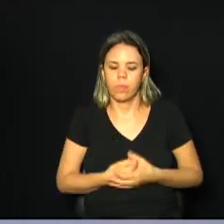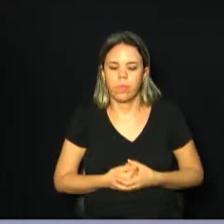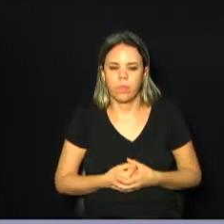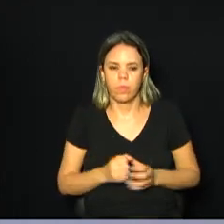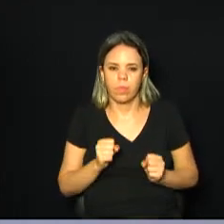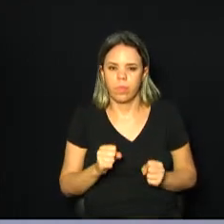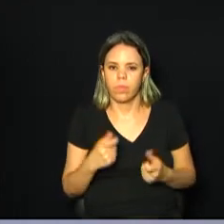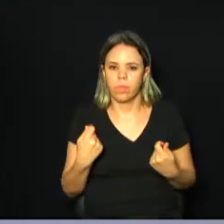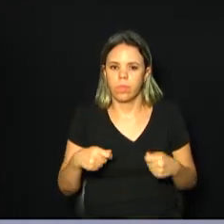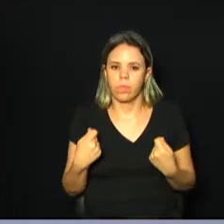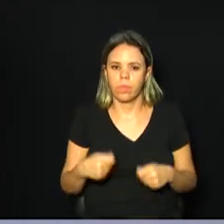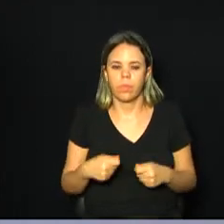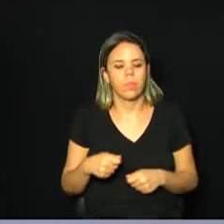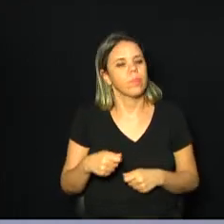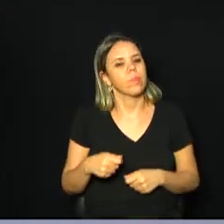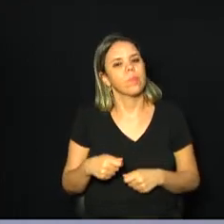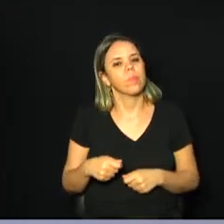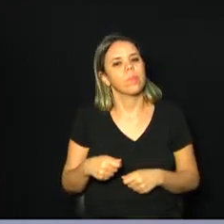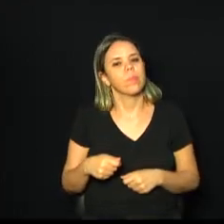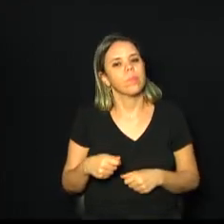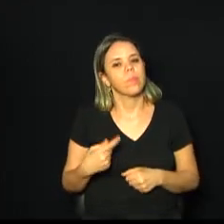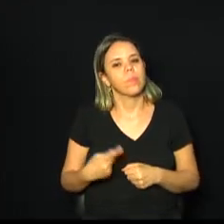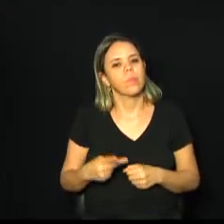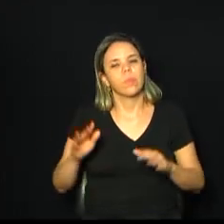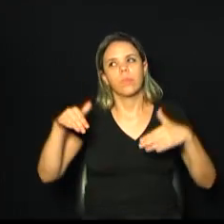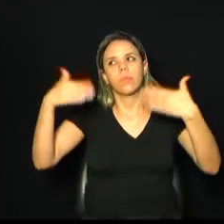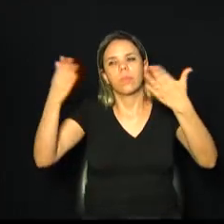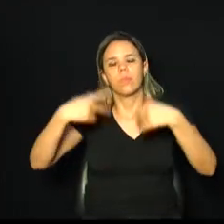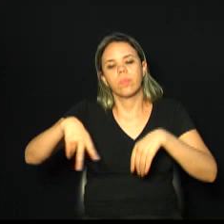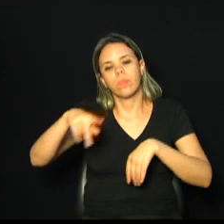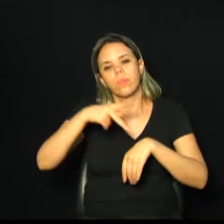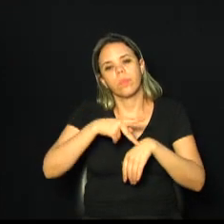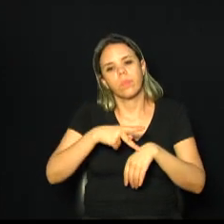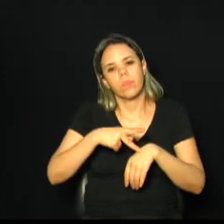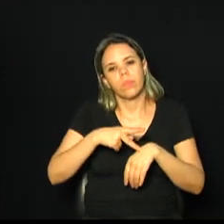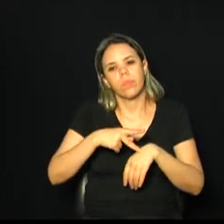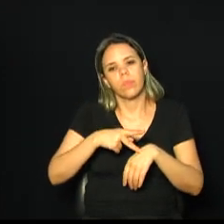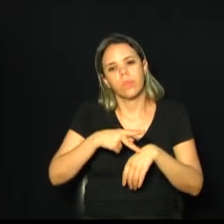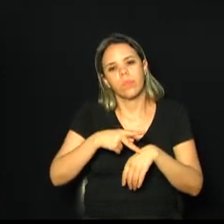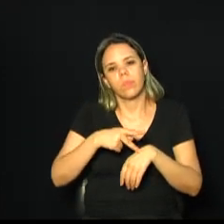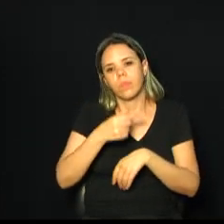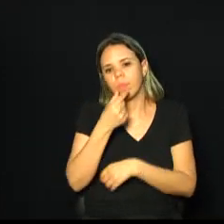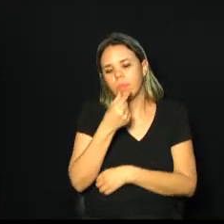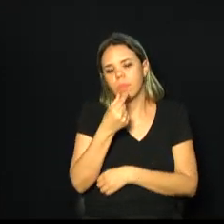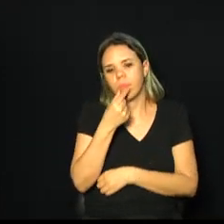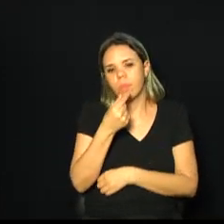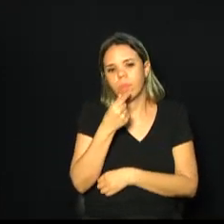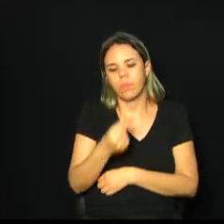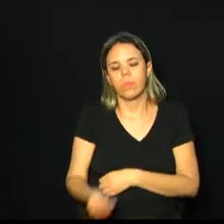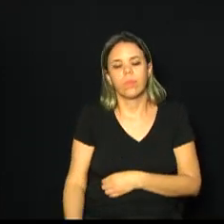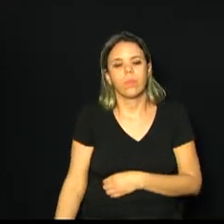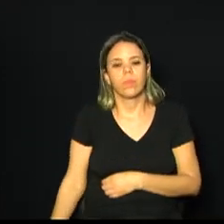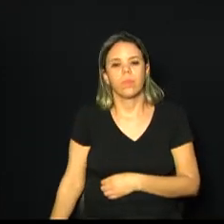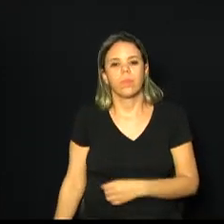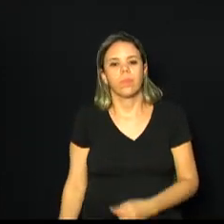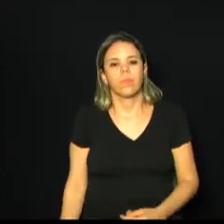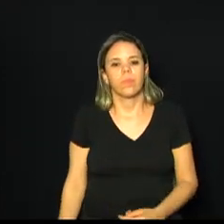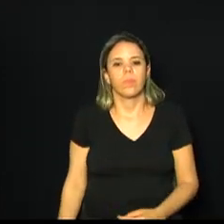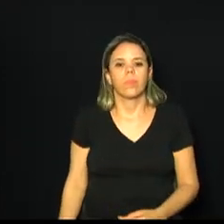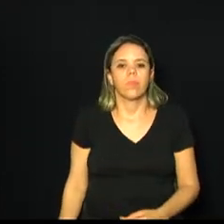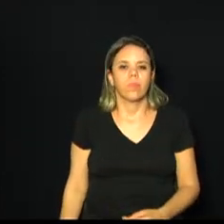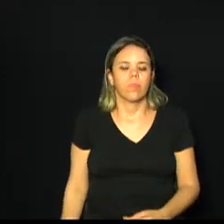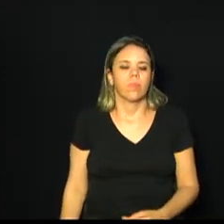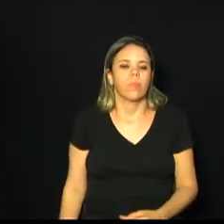posso precisar de uma matéria-prima que só é produzida, por exemplo, na Inglaterra. Igual os fertilizantes, né? Exatamente, a famosa